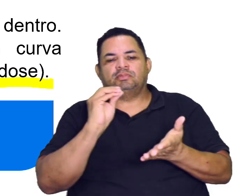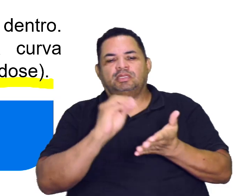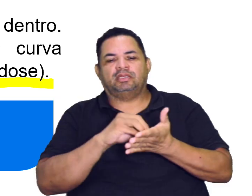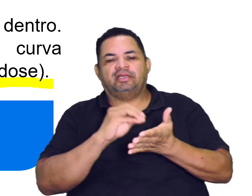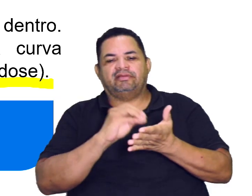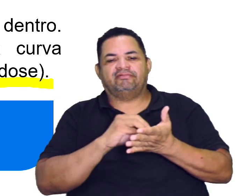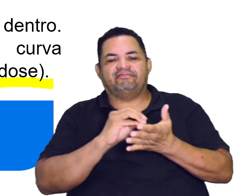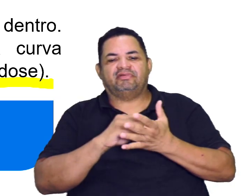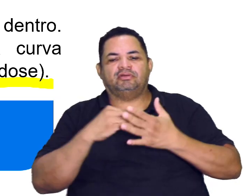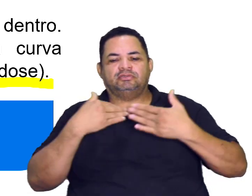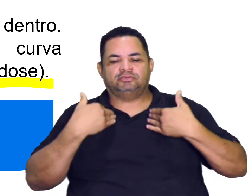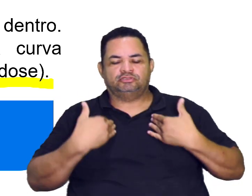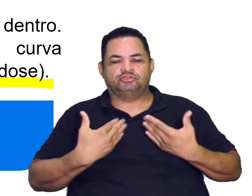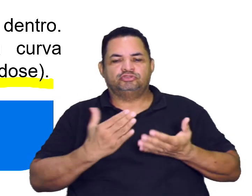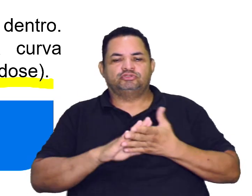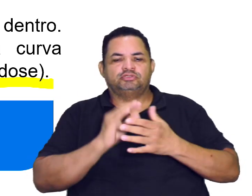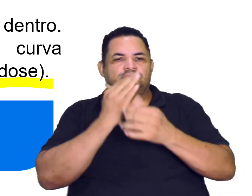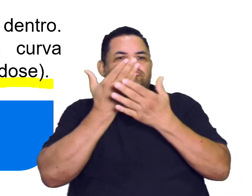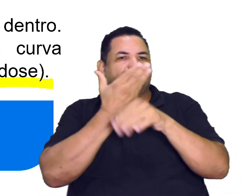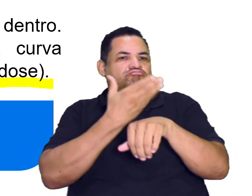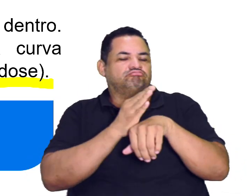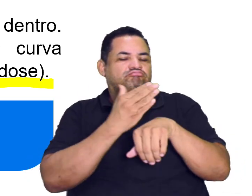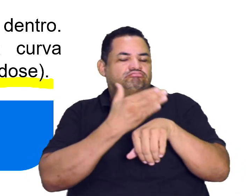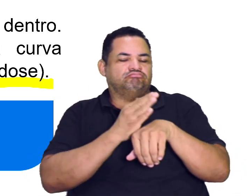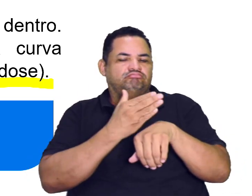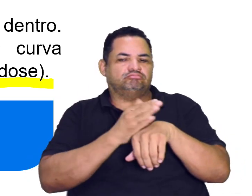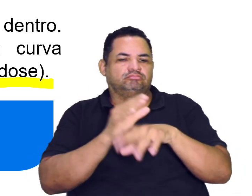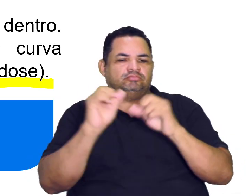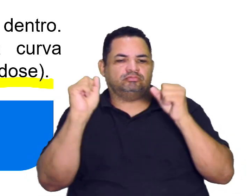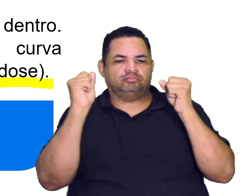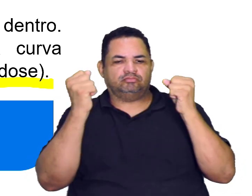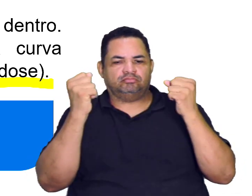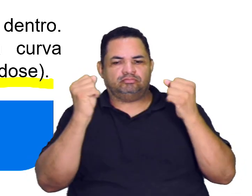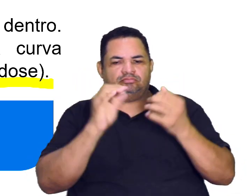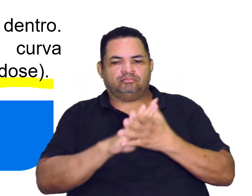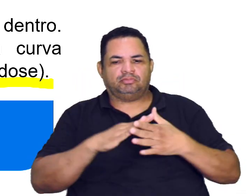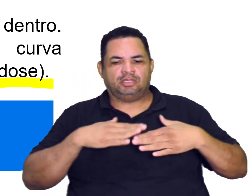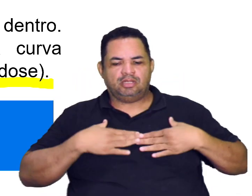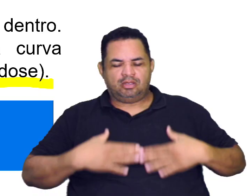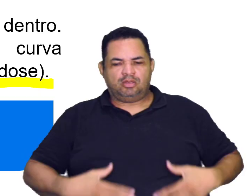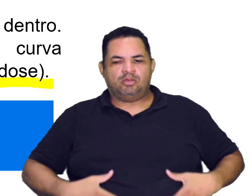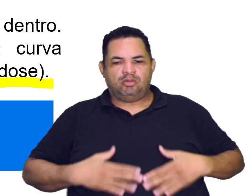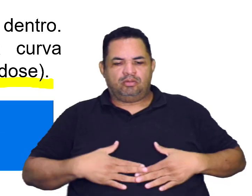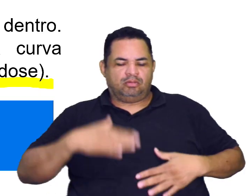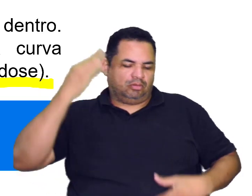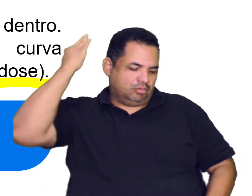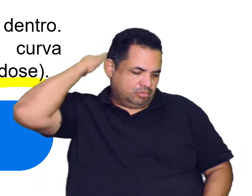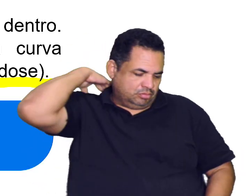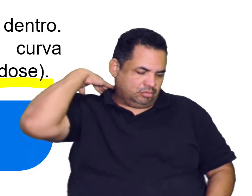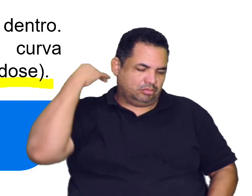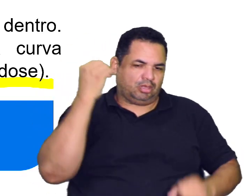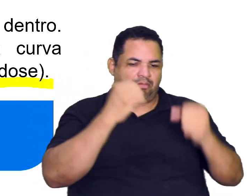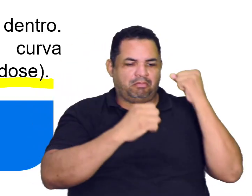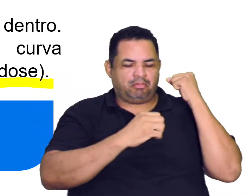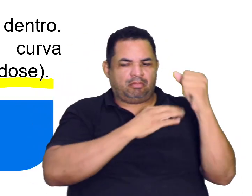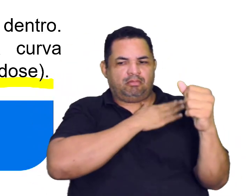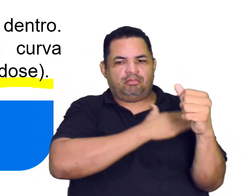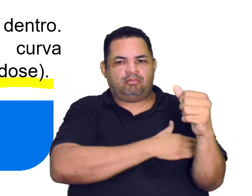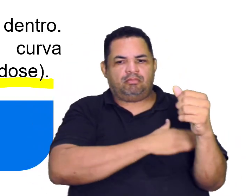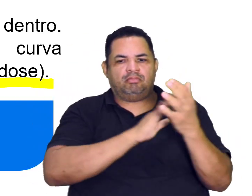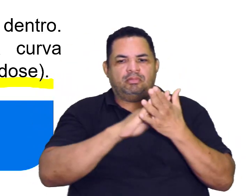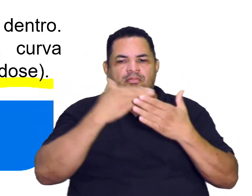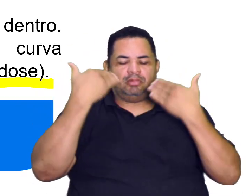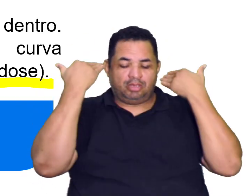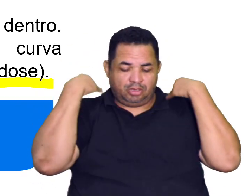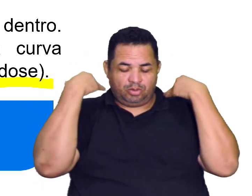de condicionamento físico, né? Então, o meu abdômen, as minhas costas, os meus braços, a